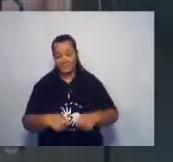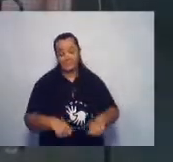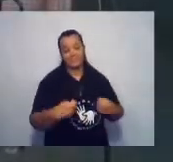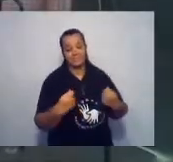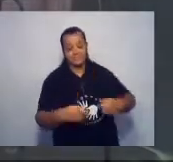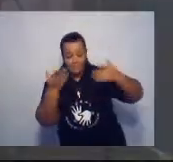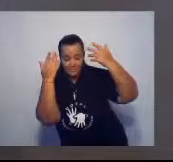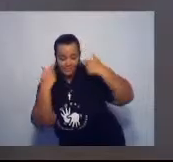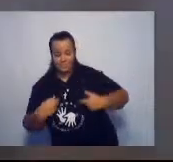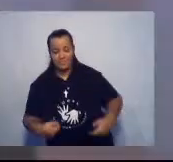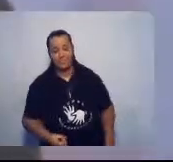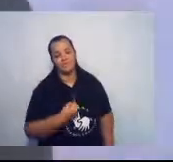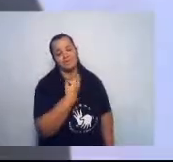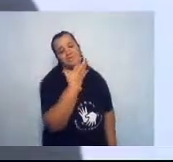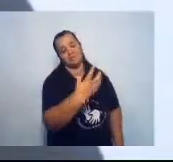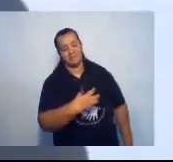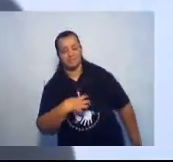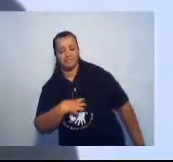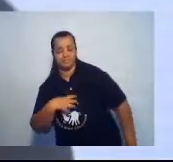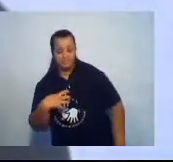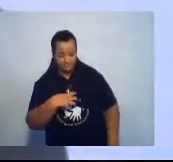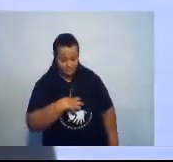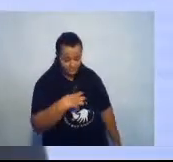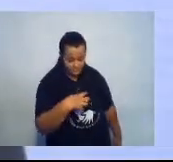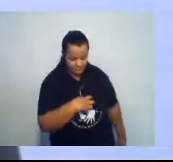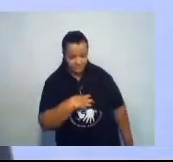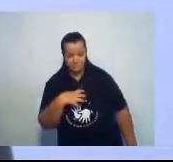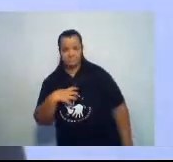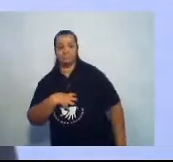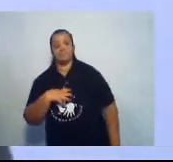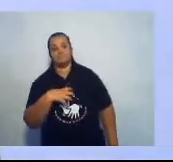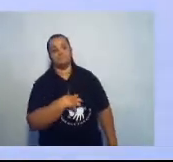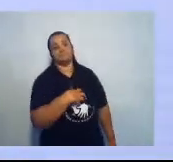eu preciso do seu corpo. Você me faz tão